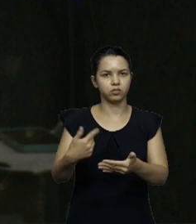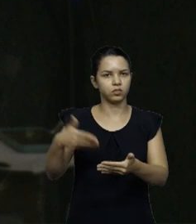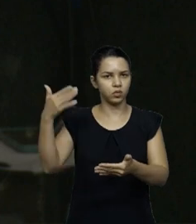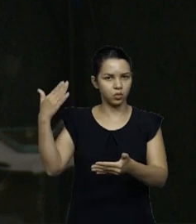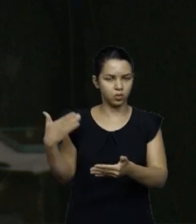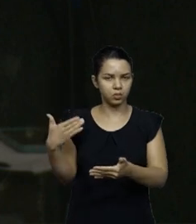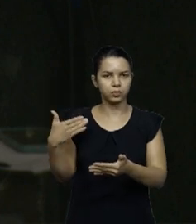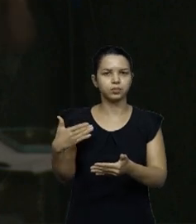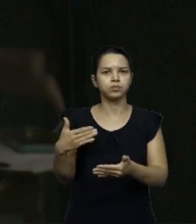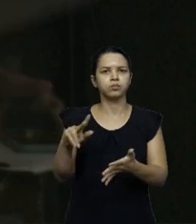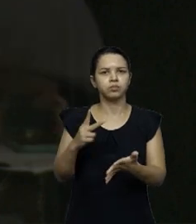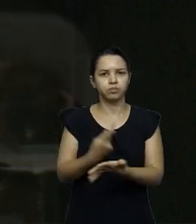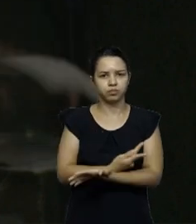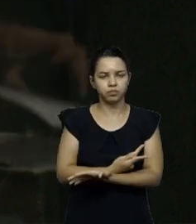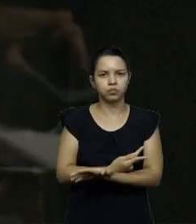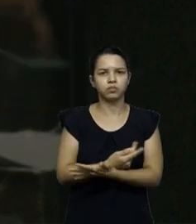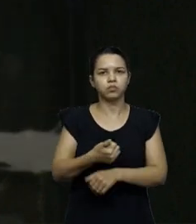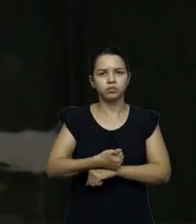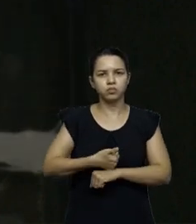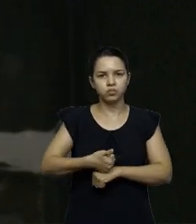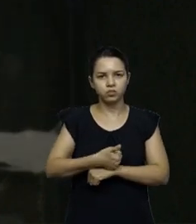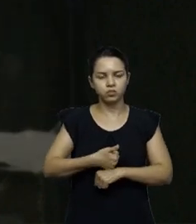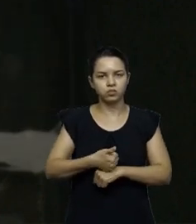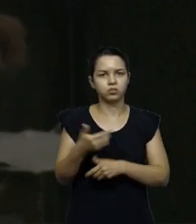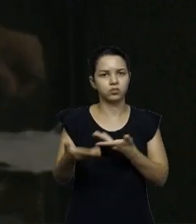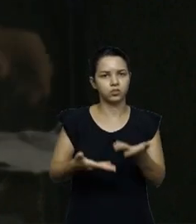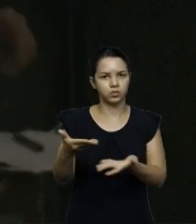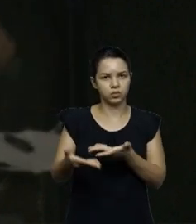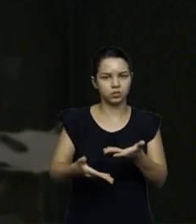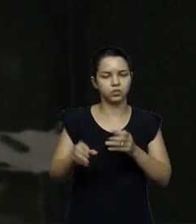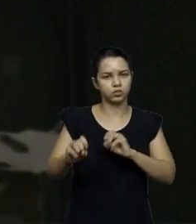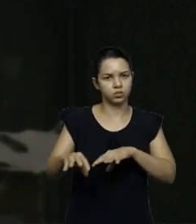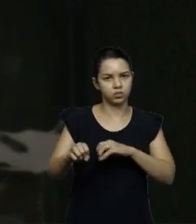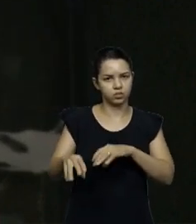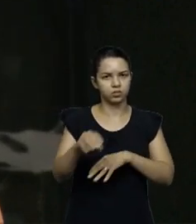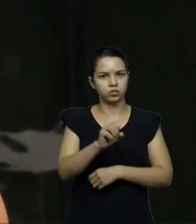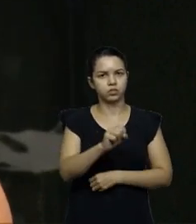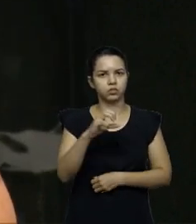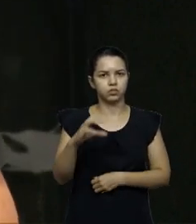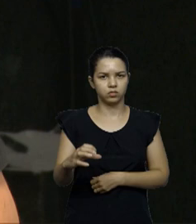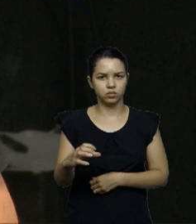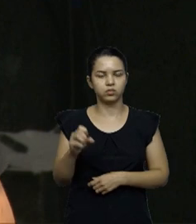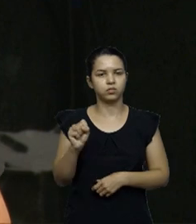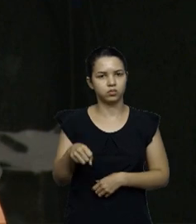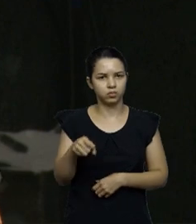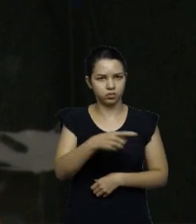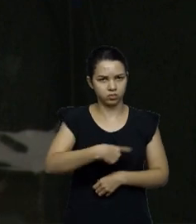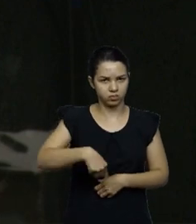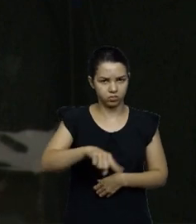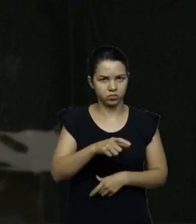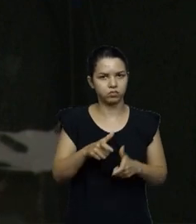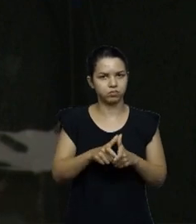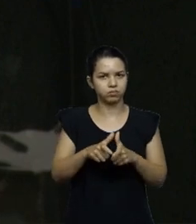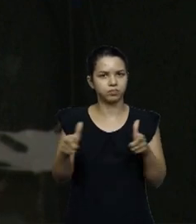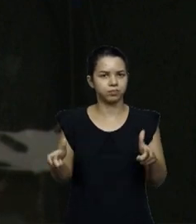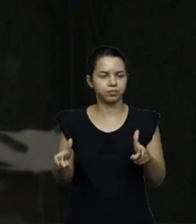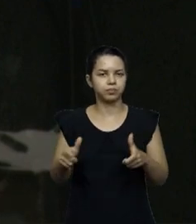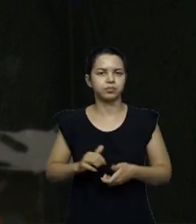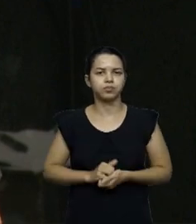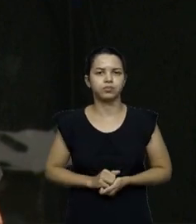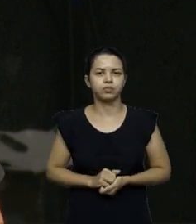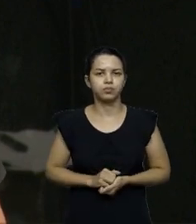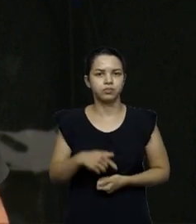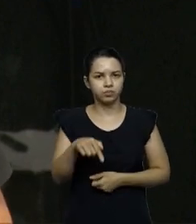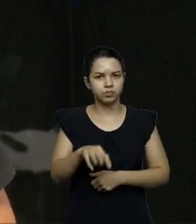com os professores os profissionais que cuidaram da maior parte da educação Catarinense Sim somos a maior parte e